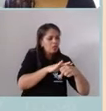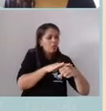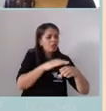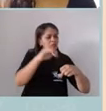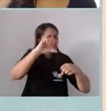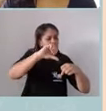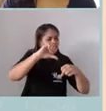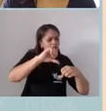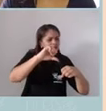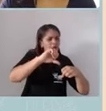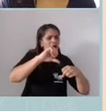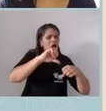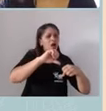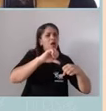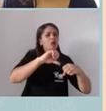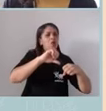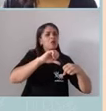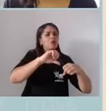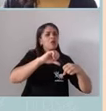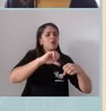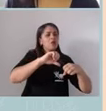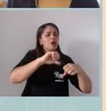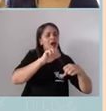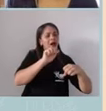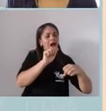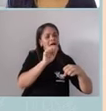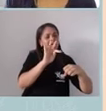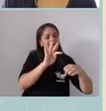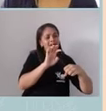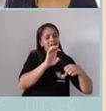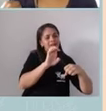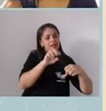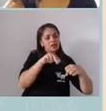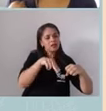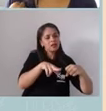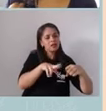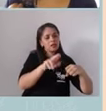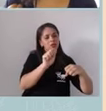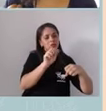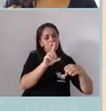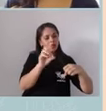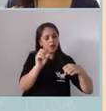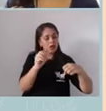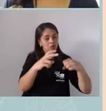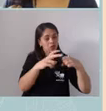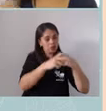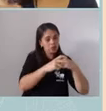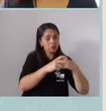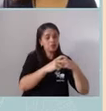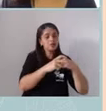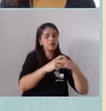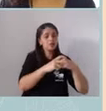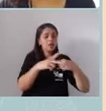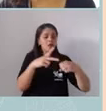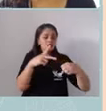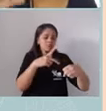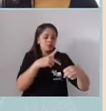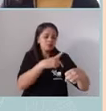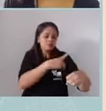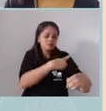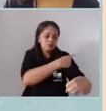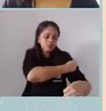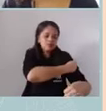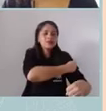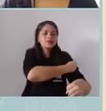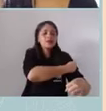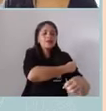inativo, certo? Que é o chamado vírus atenuado. E aí a pessoa vai receber esse vírus, né? E como ele está enfraquecido,